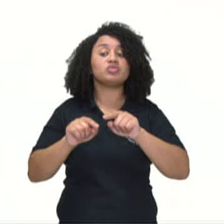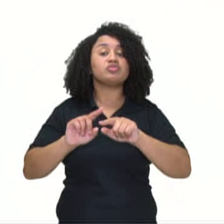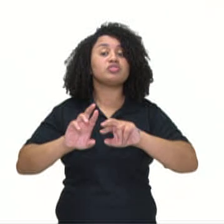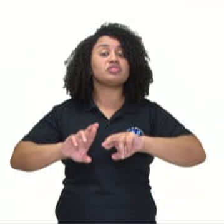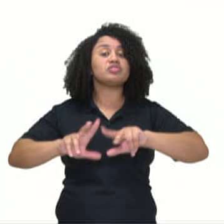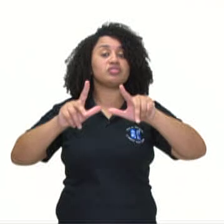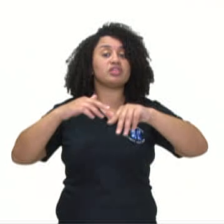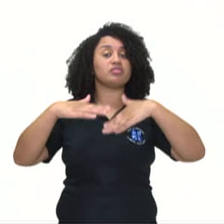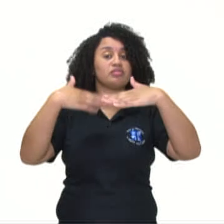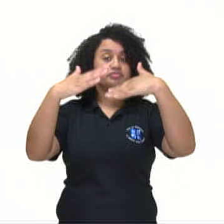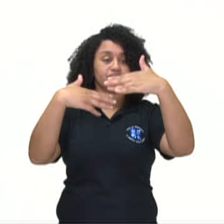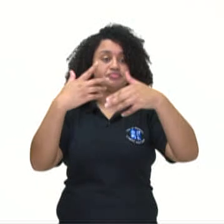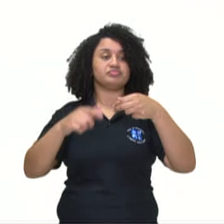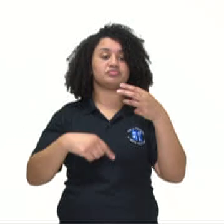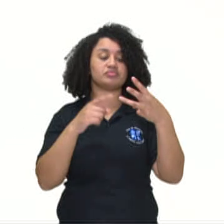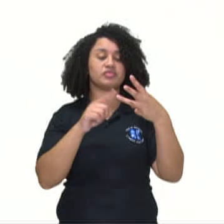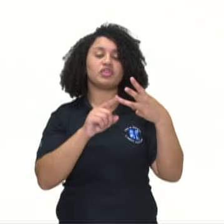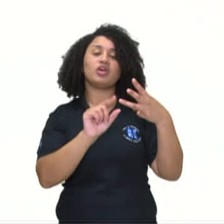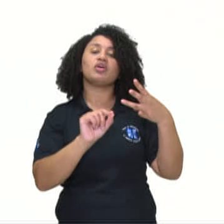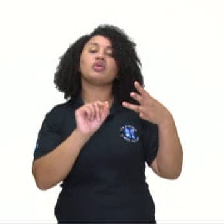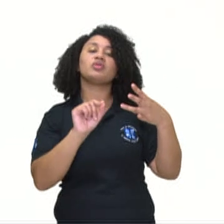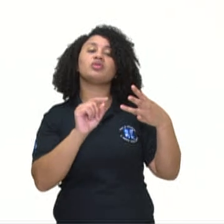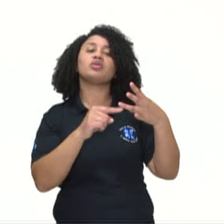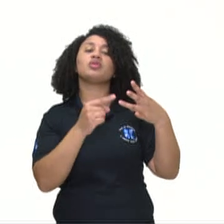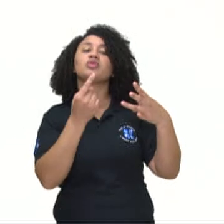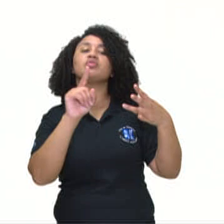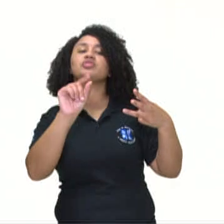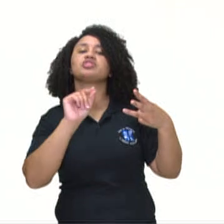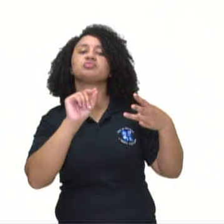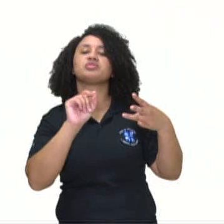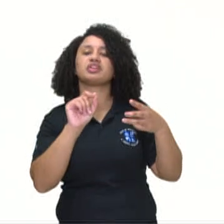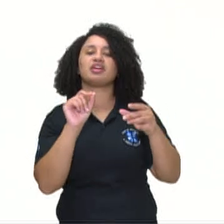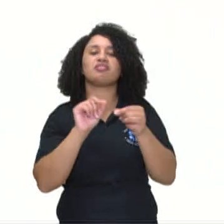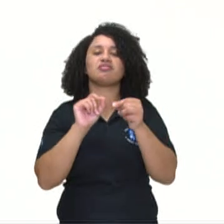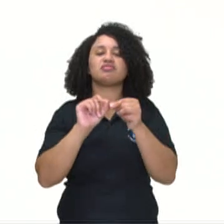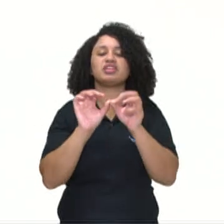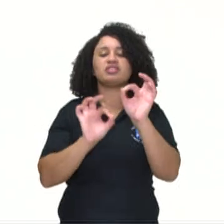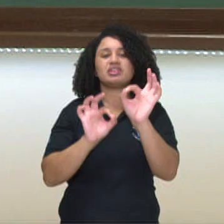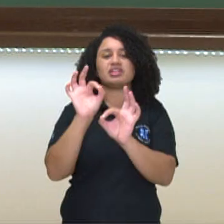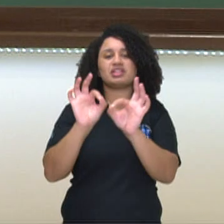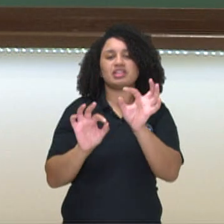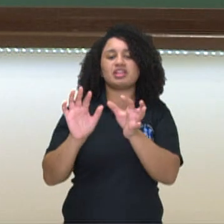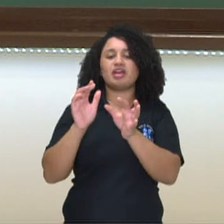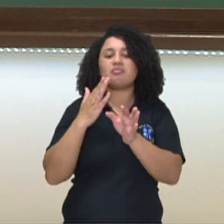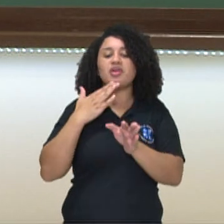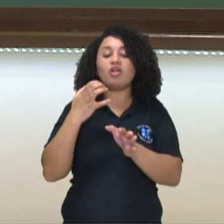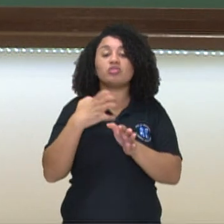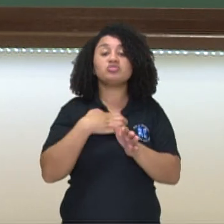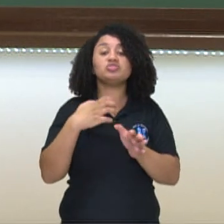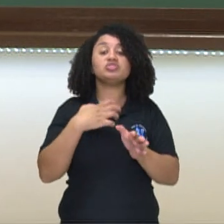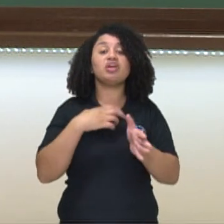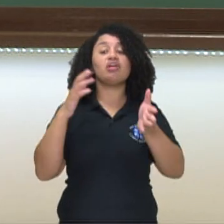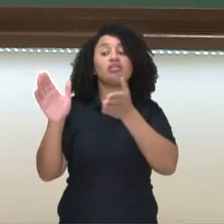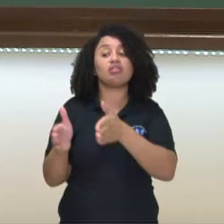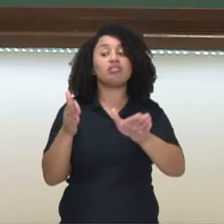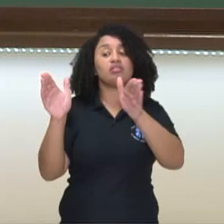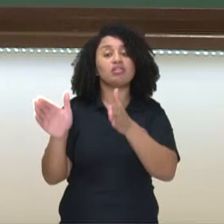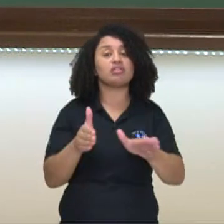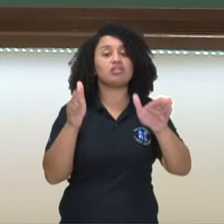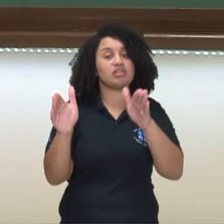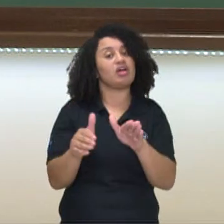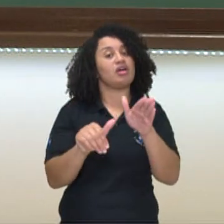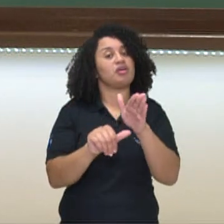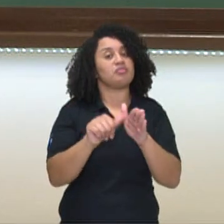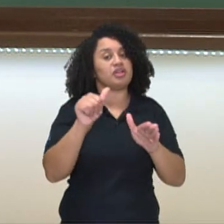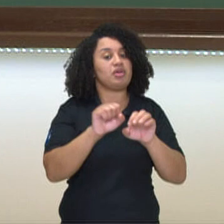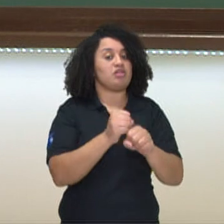por último, uma otimização cada vez maior da sistemática da produção. Então, primeiro, se fez um